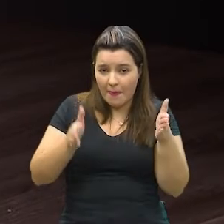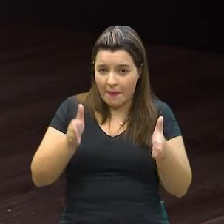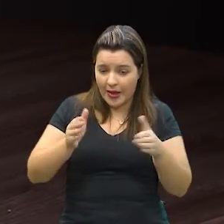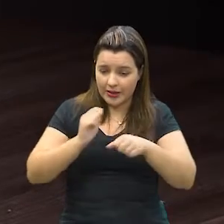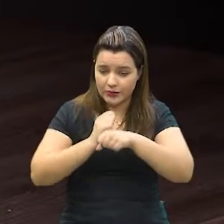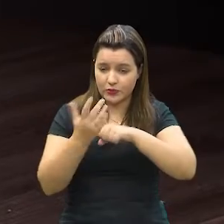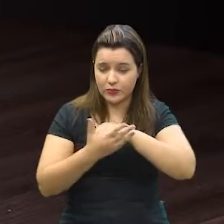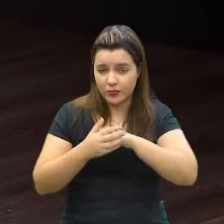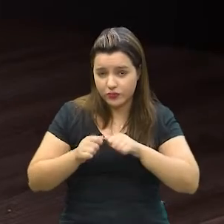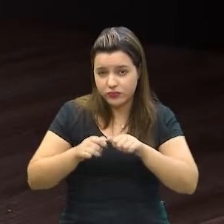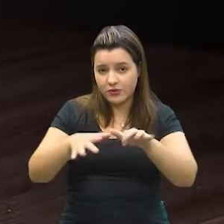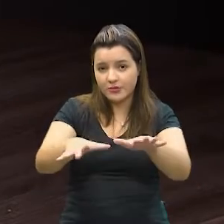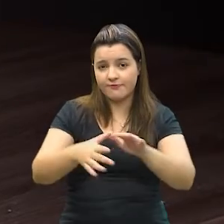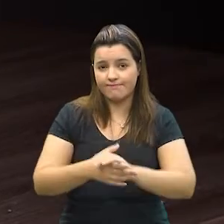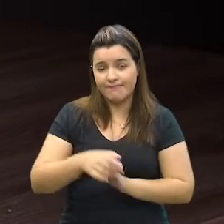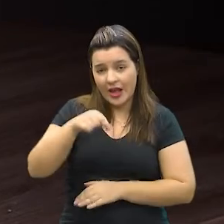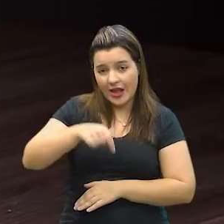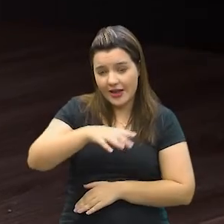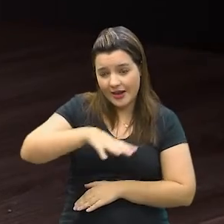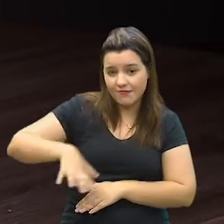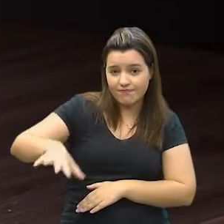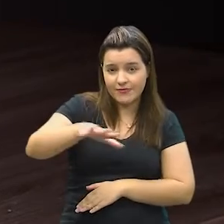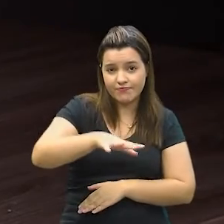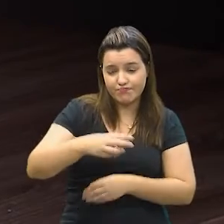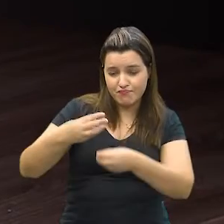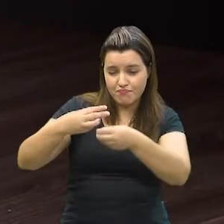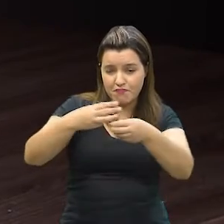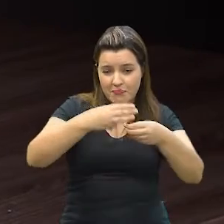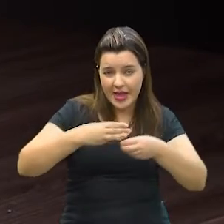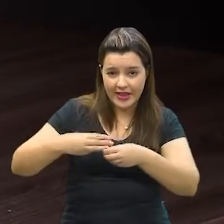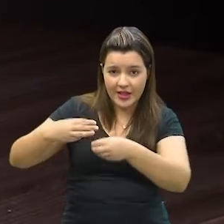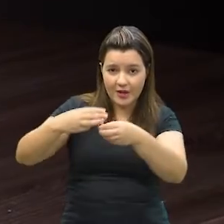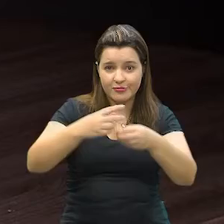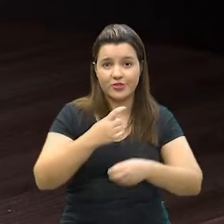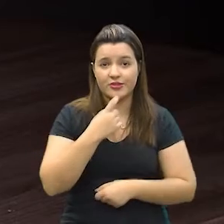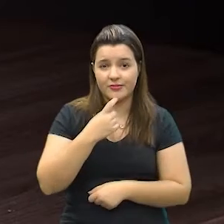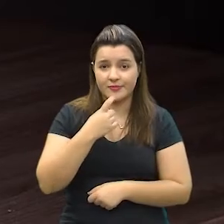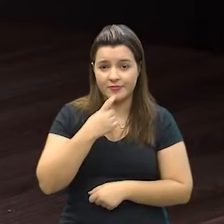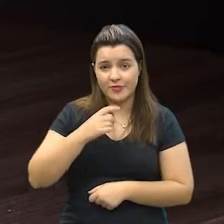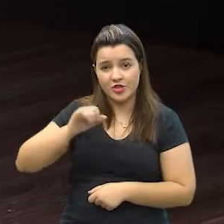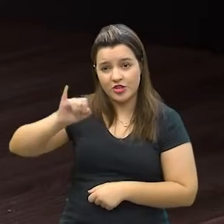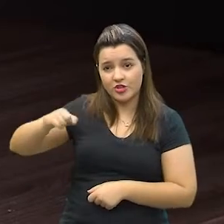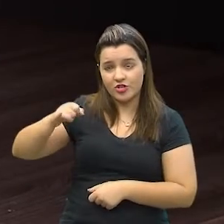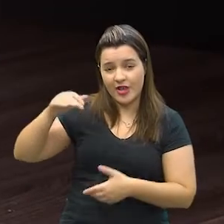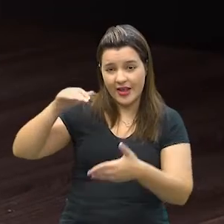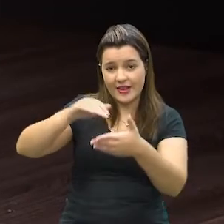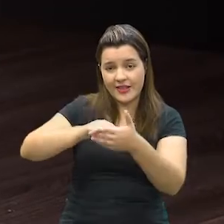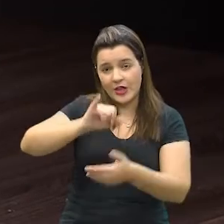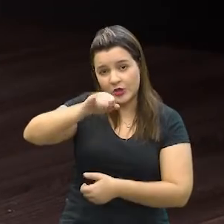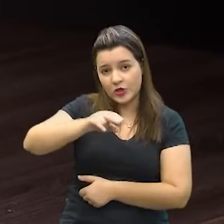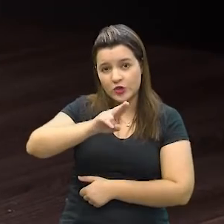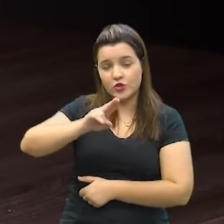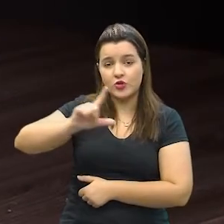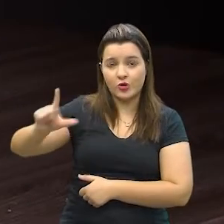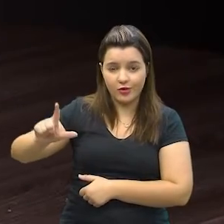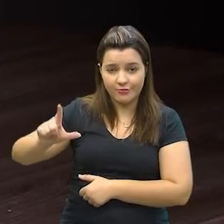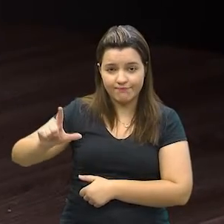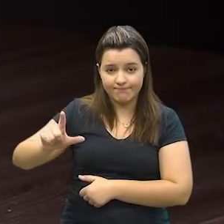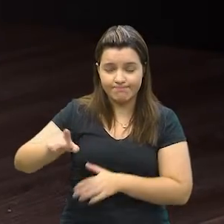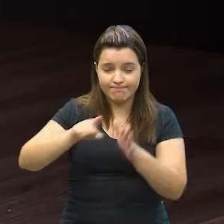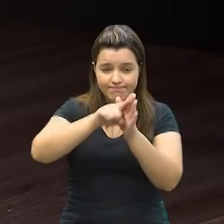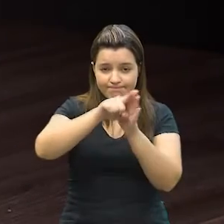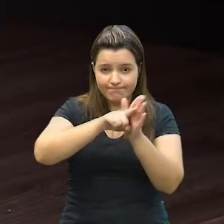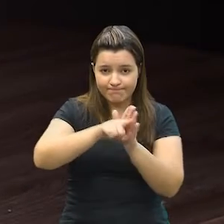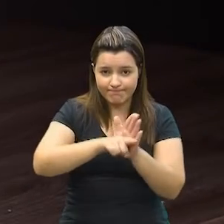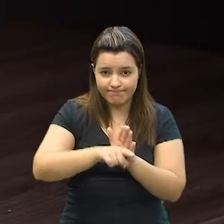pandemia, só aqui na região metropolitana de Campinas, de janeiro a julho de 2020, segundo os